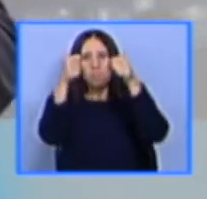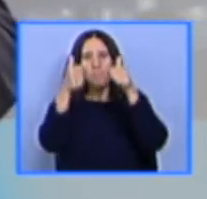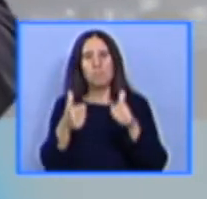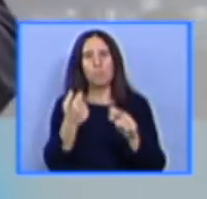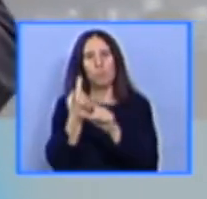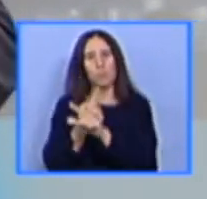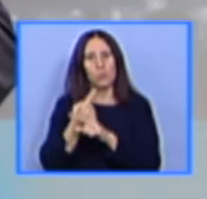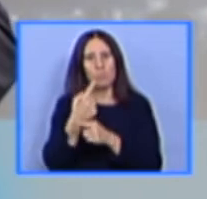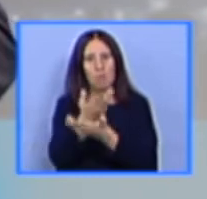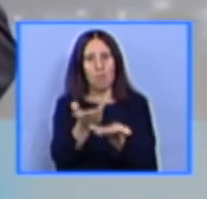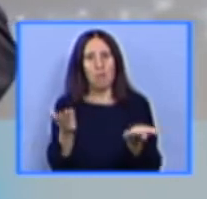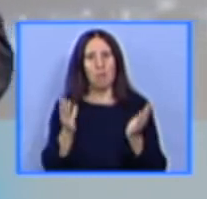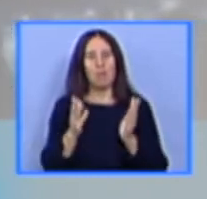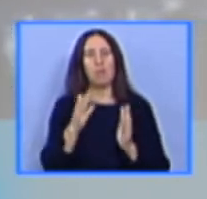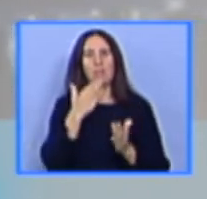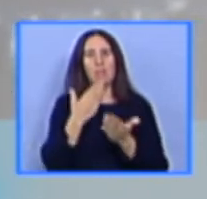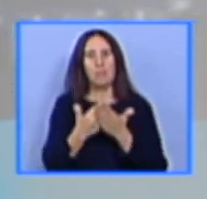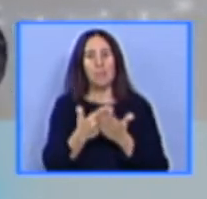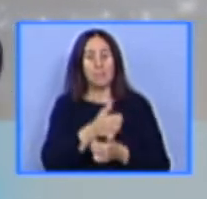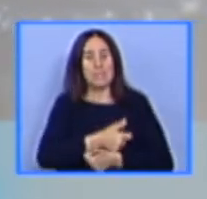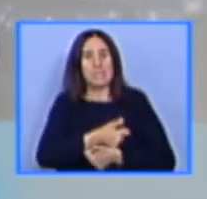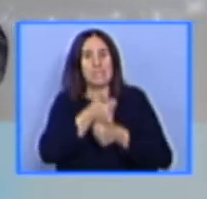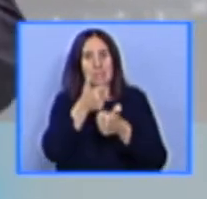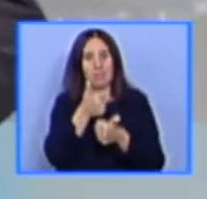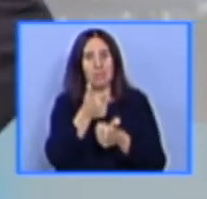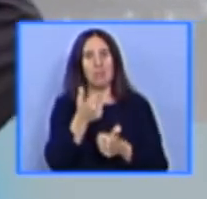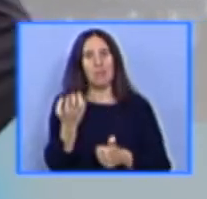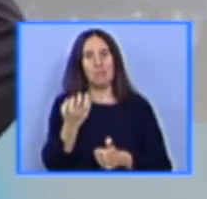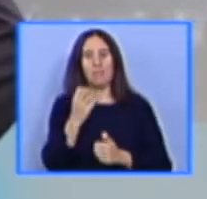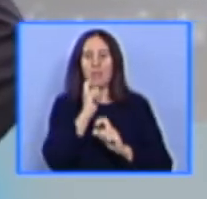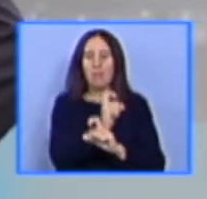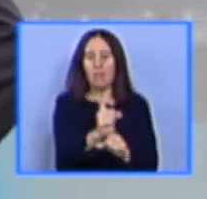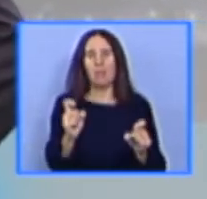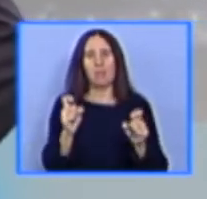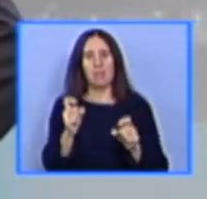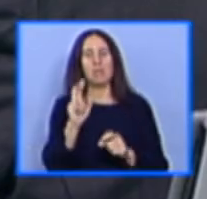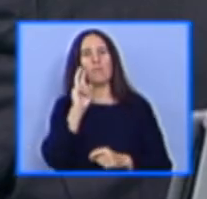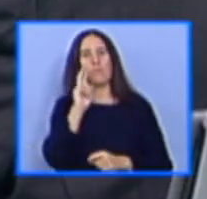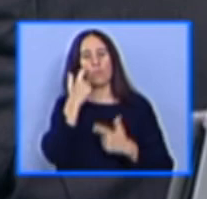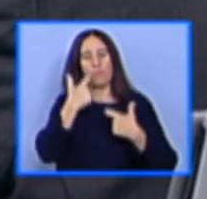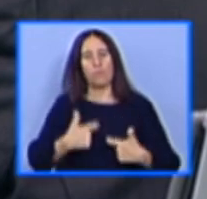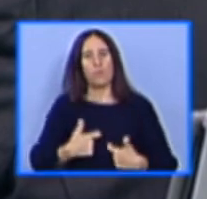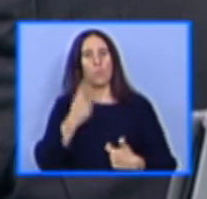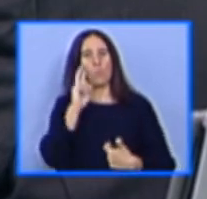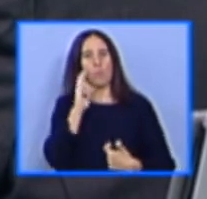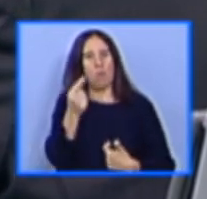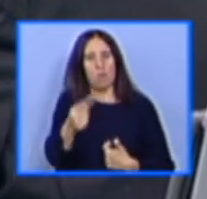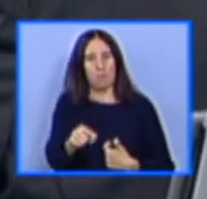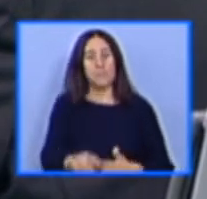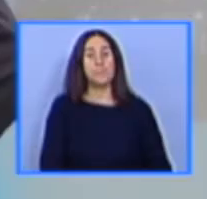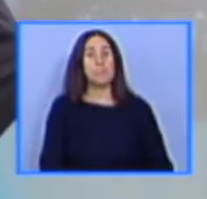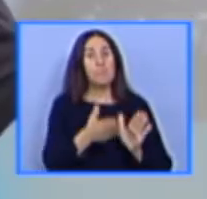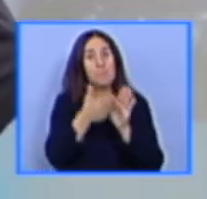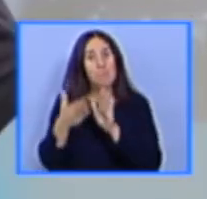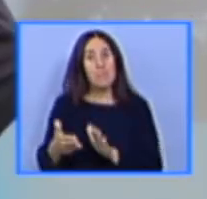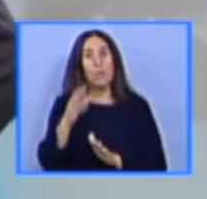levam e que faz com que na cidade seja um alerta para este valor da vida humana. Ao mesmo tempo também para dizer a quem